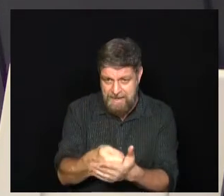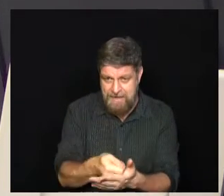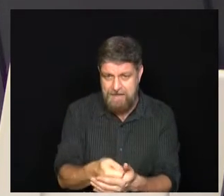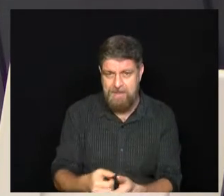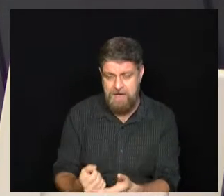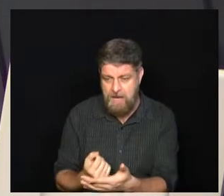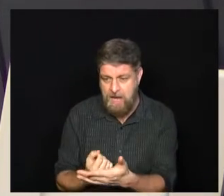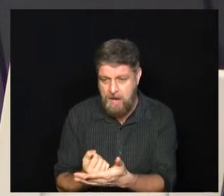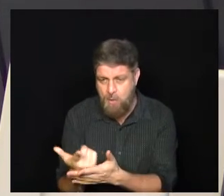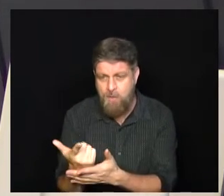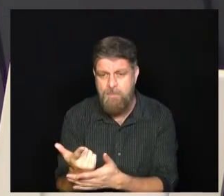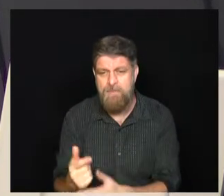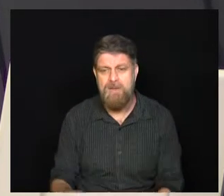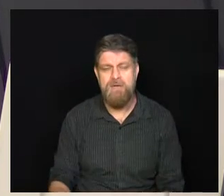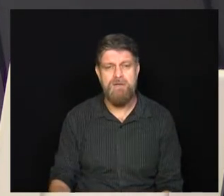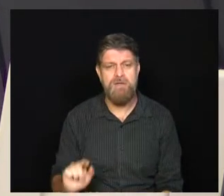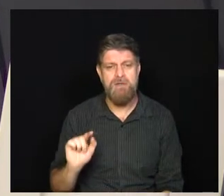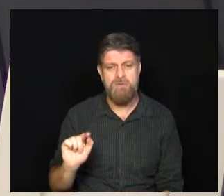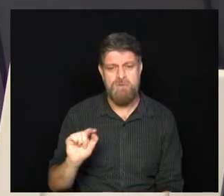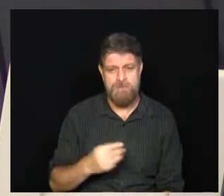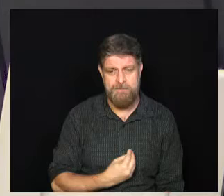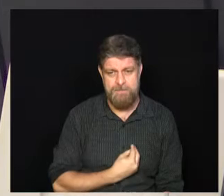de vidas